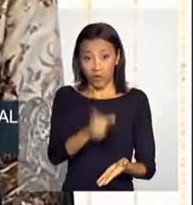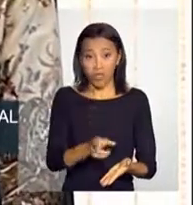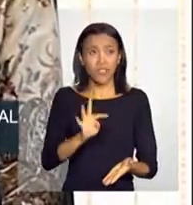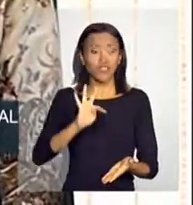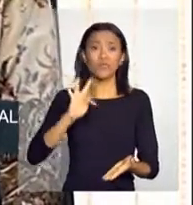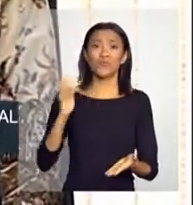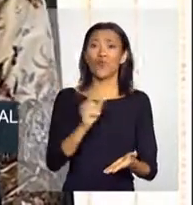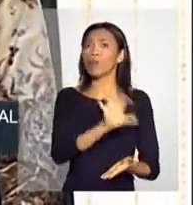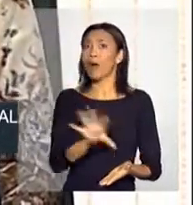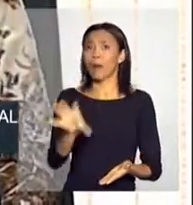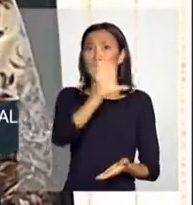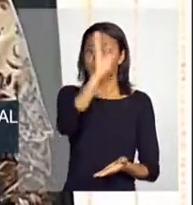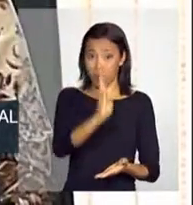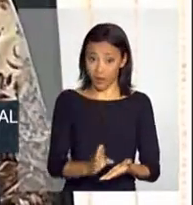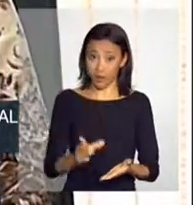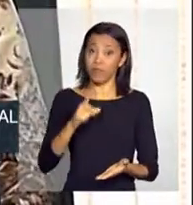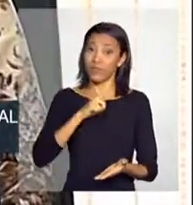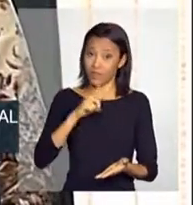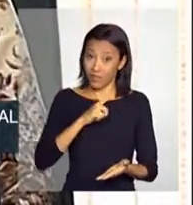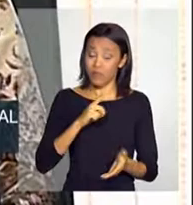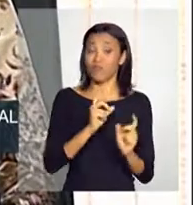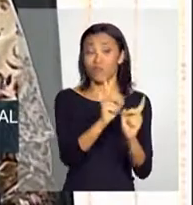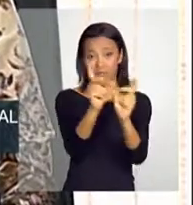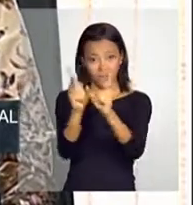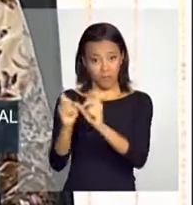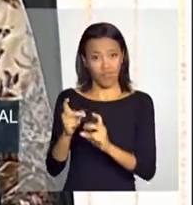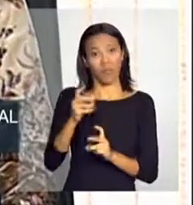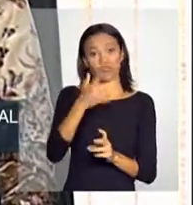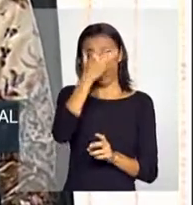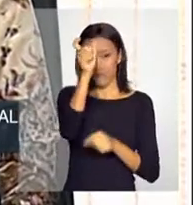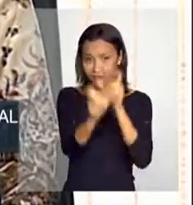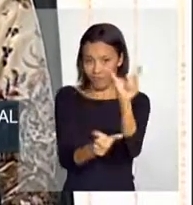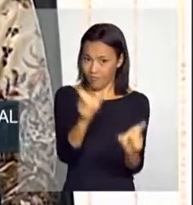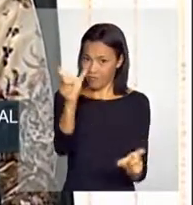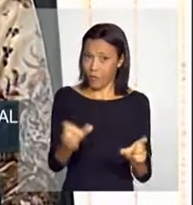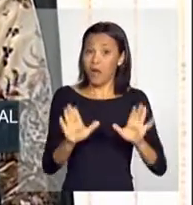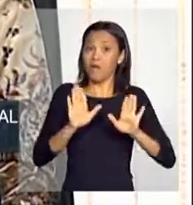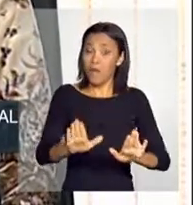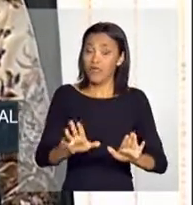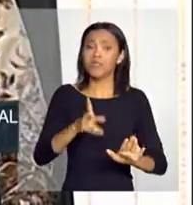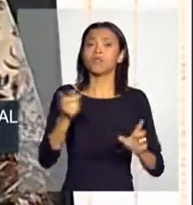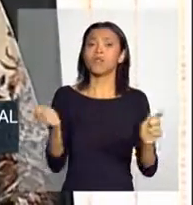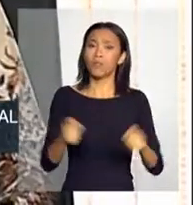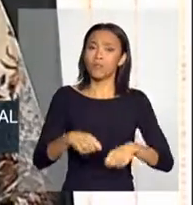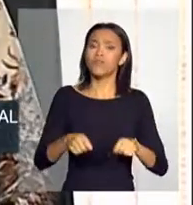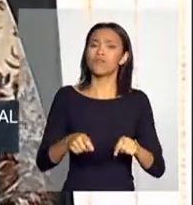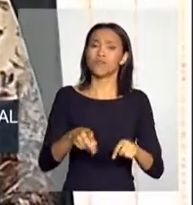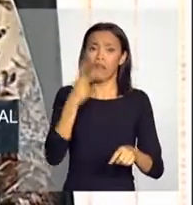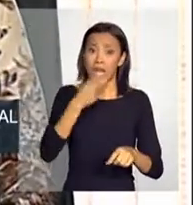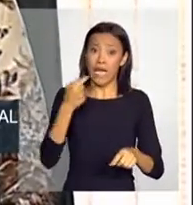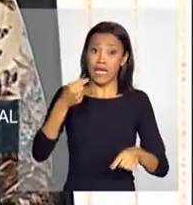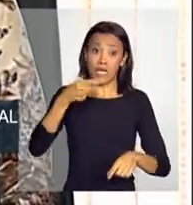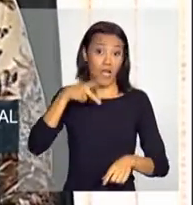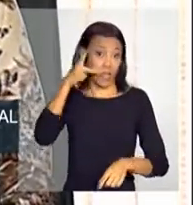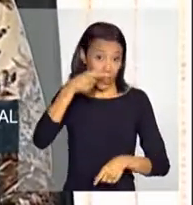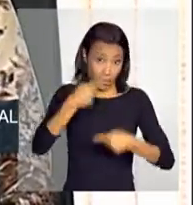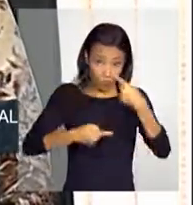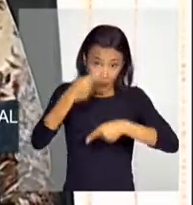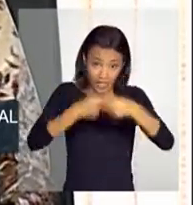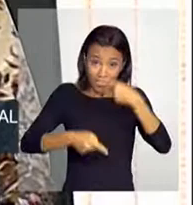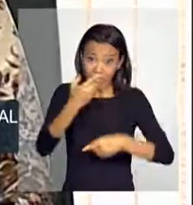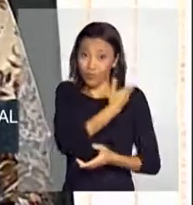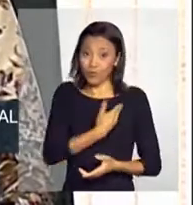as regiões do Brasil nós temos o tráfico de seres humanos mas nós podemos dizer também que as políticas públicas